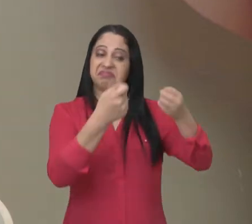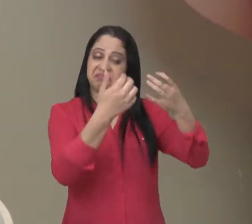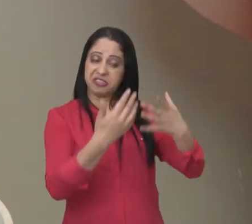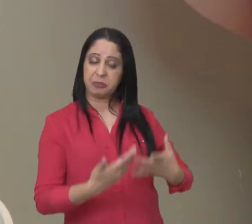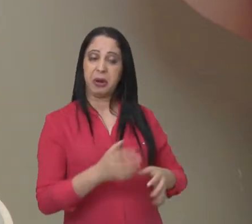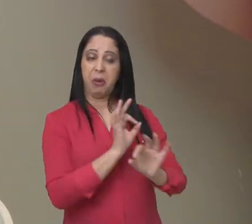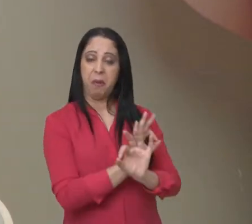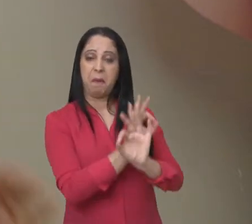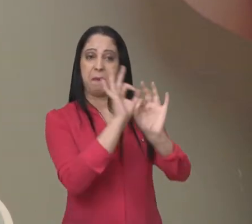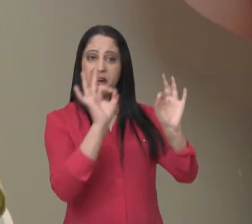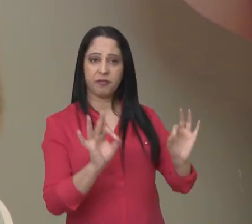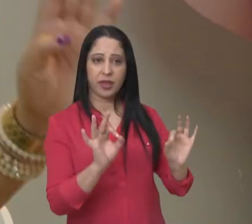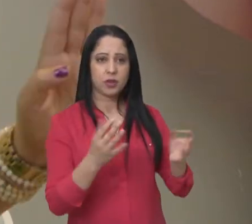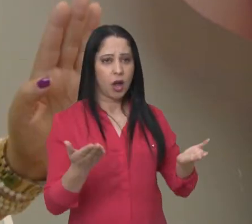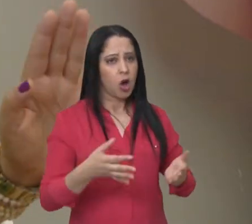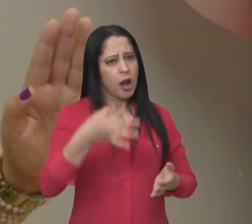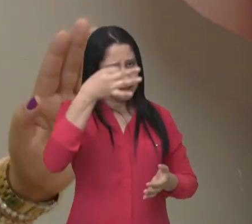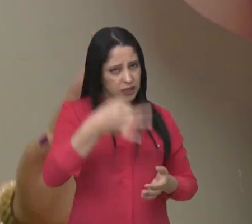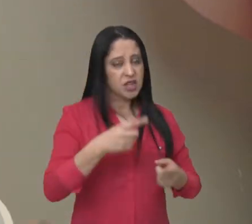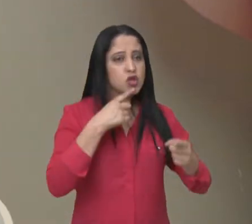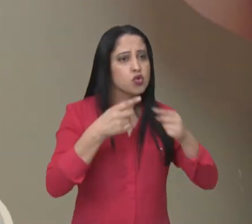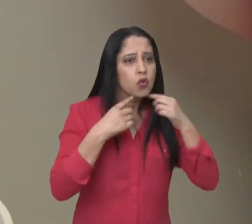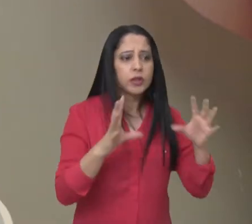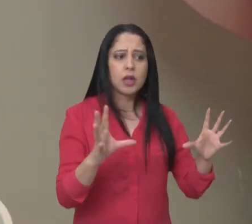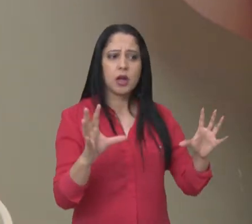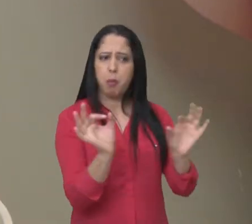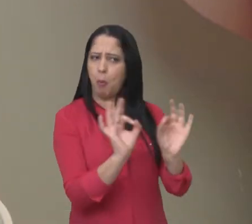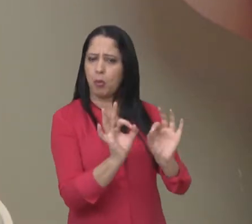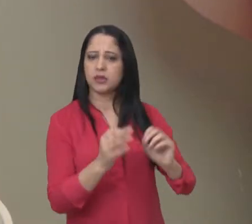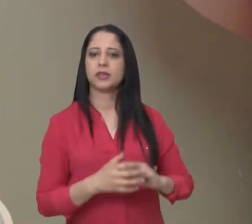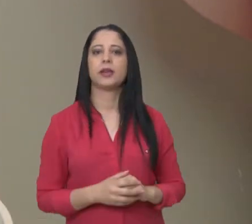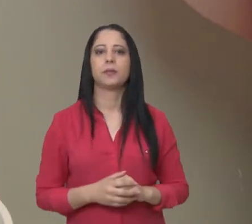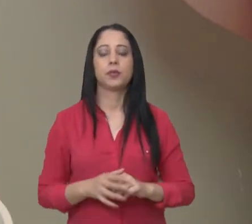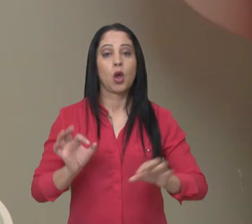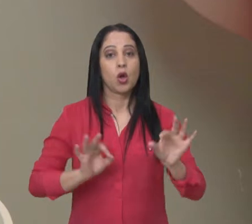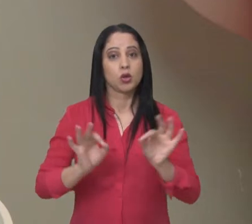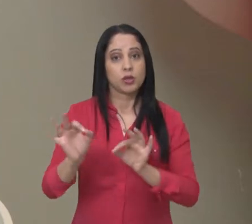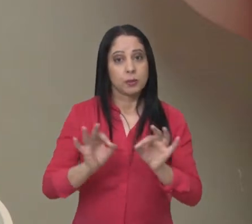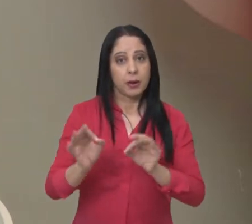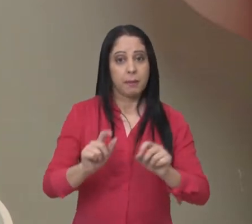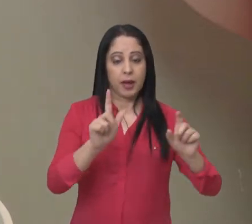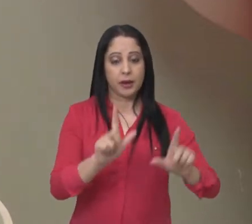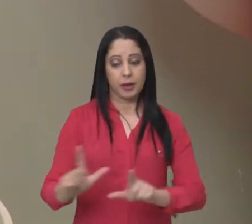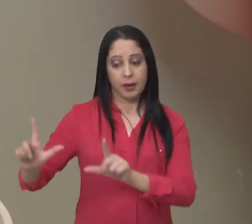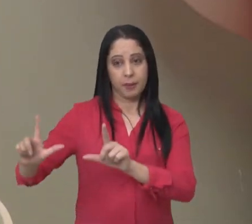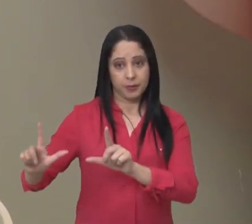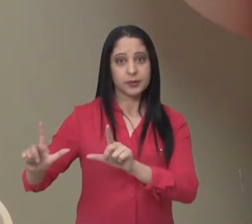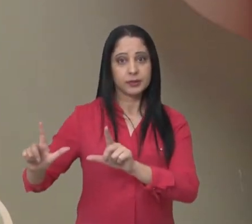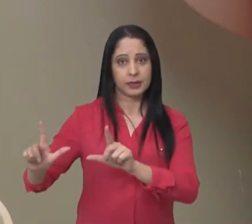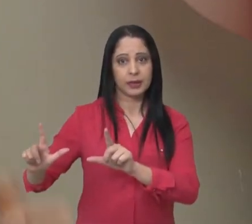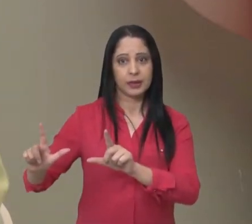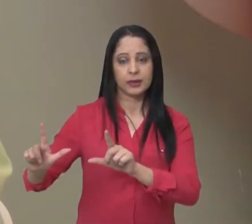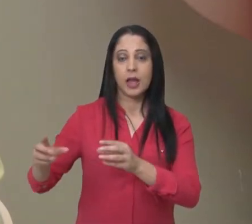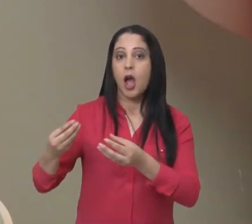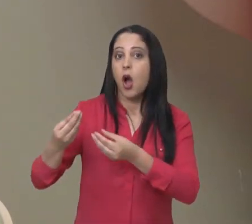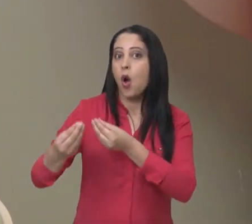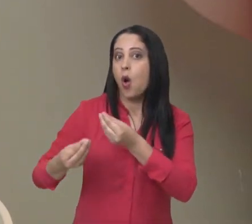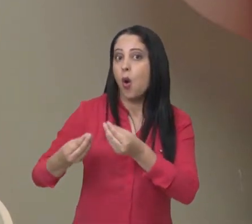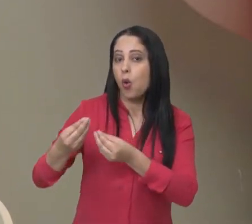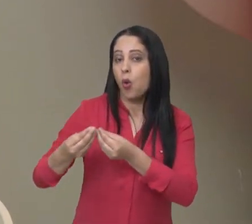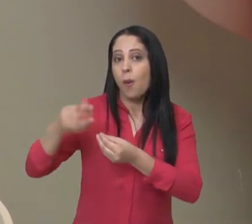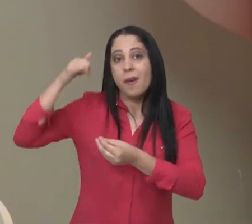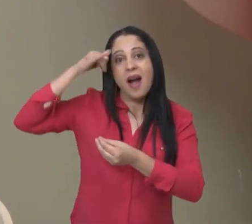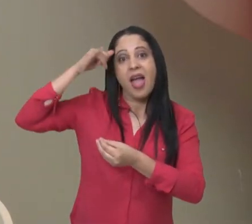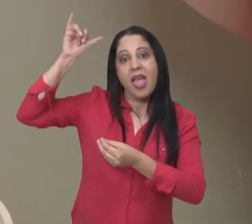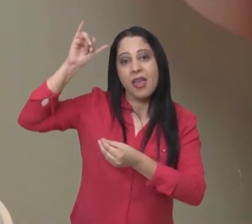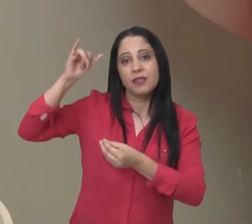a explicação, ótimo. Agora eu tenho certeza que ninguém está com dúvida em casa. E nós preparamos um quadro com a ajuda do Dr. Marcelo sobre medidas que